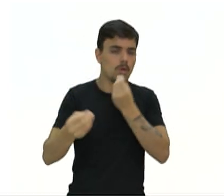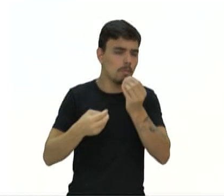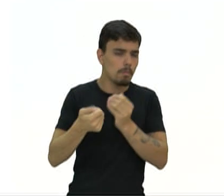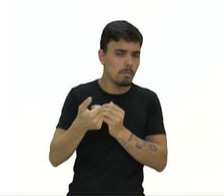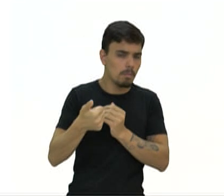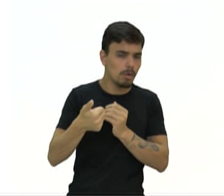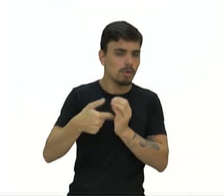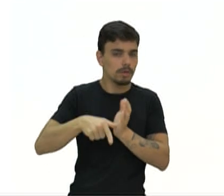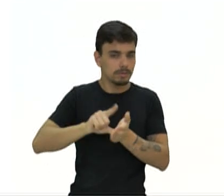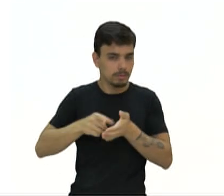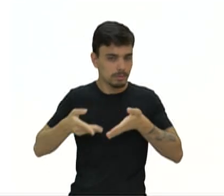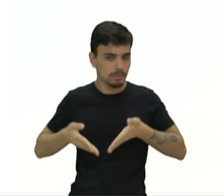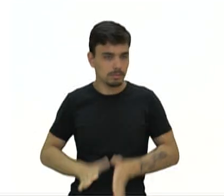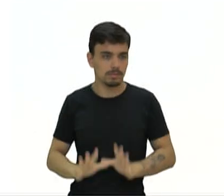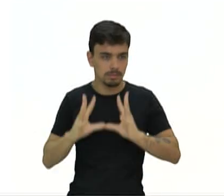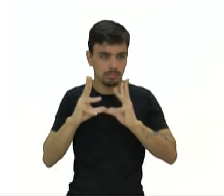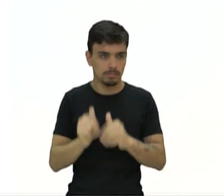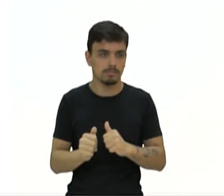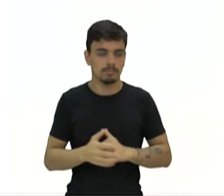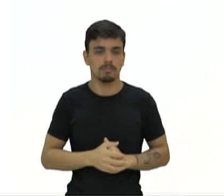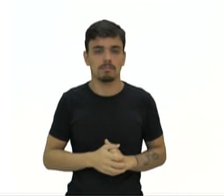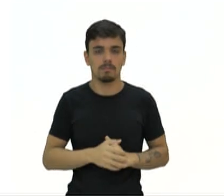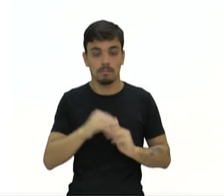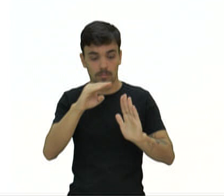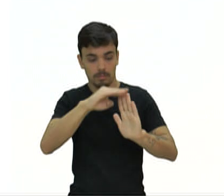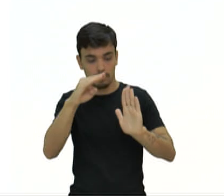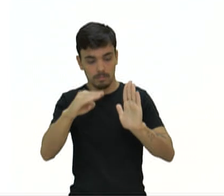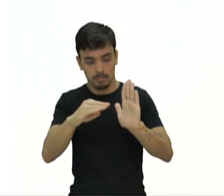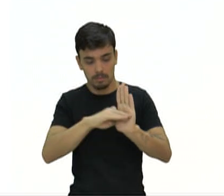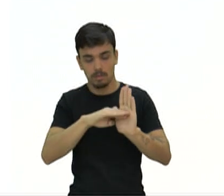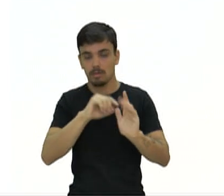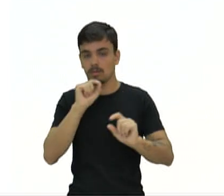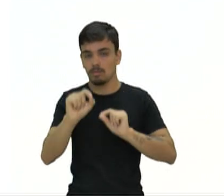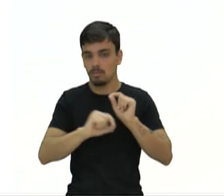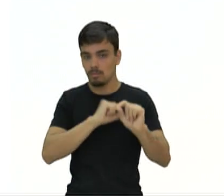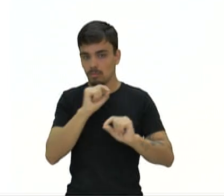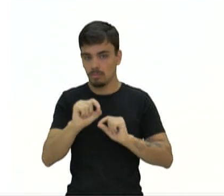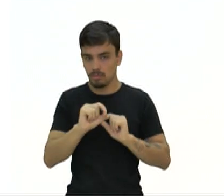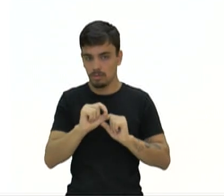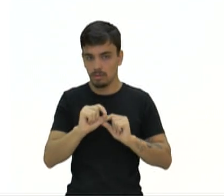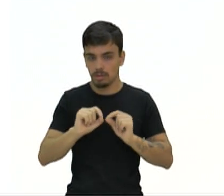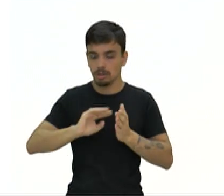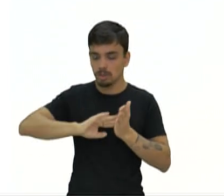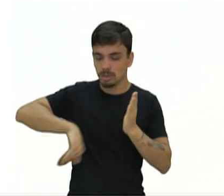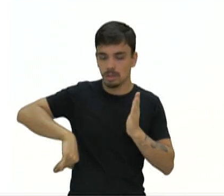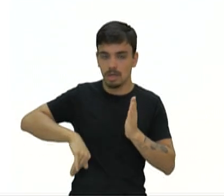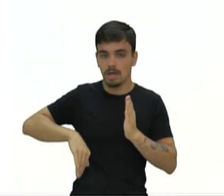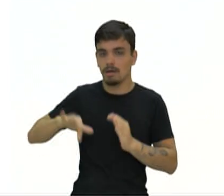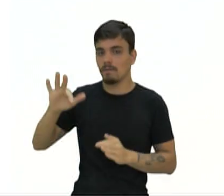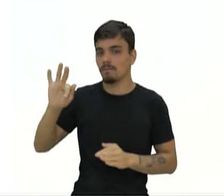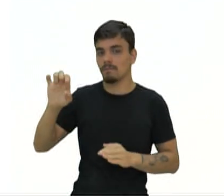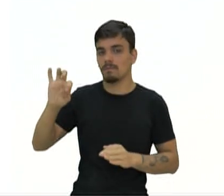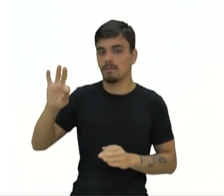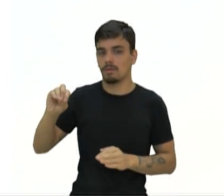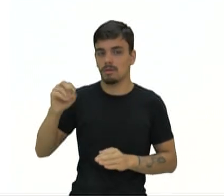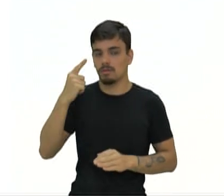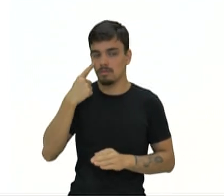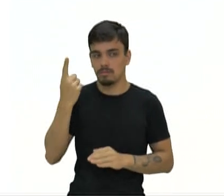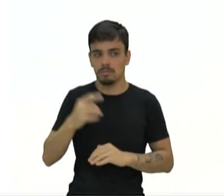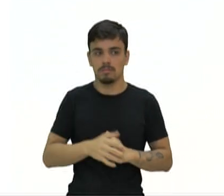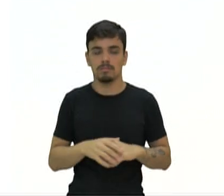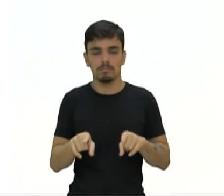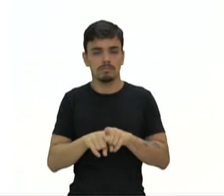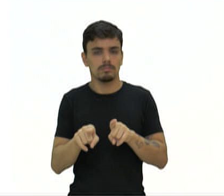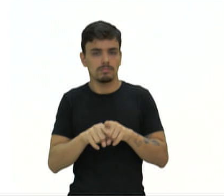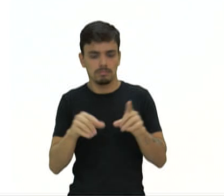parto. Numa segunda etapa, nós temos aí já a expulsão do feto, né? As contrações da parede do útero e a pressão